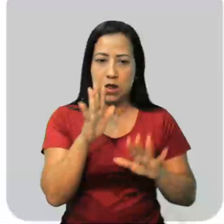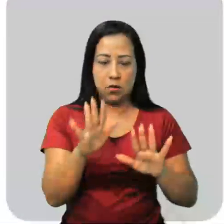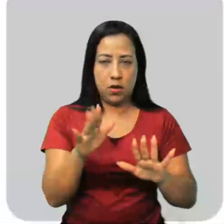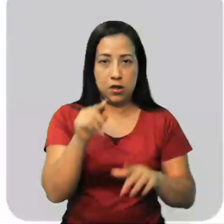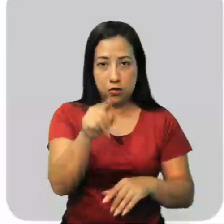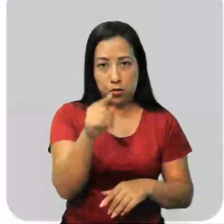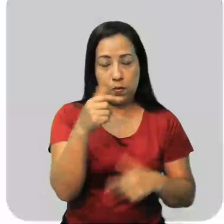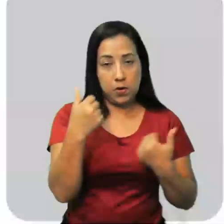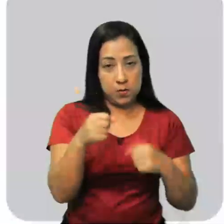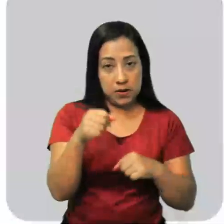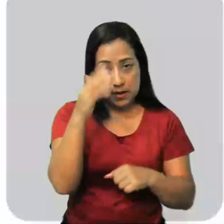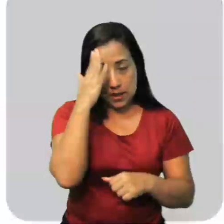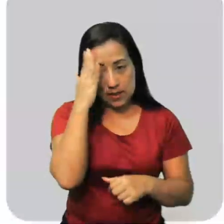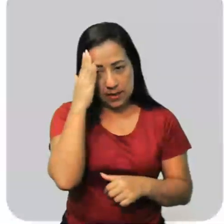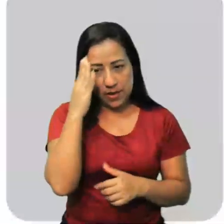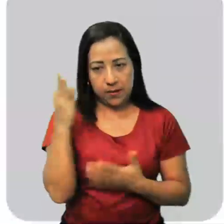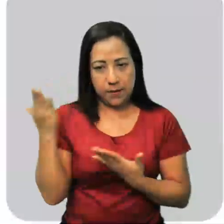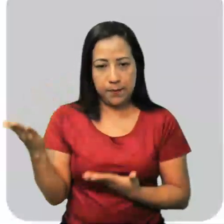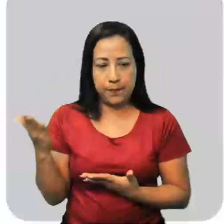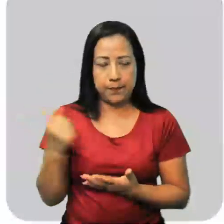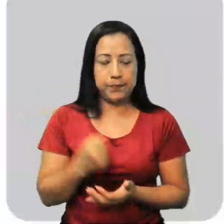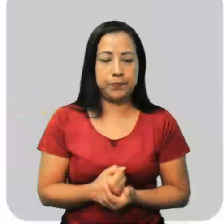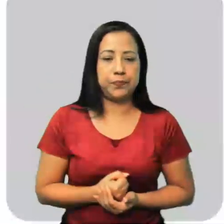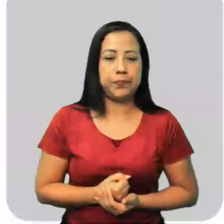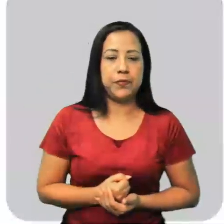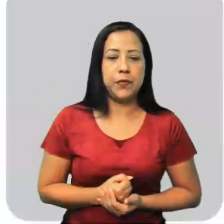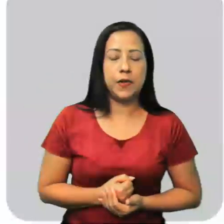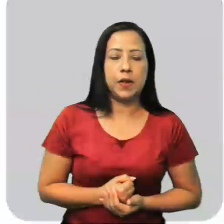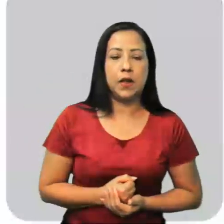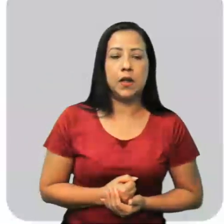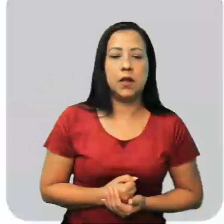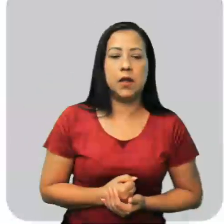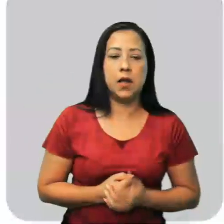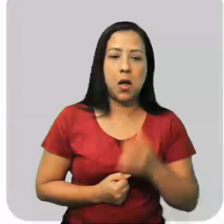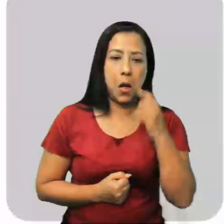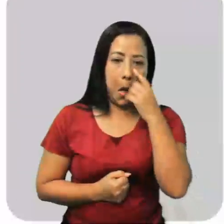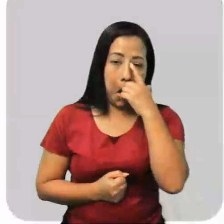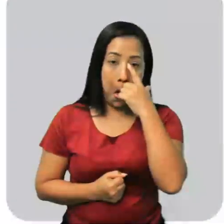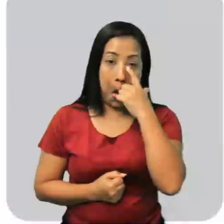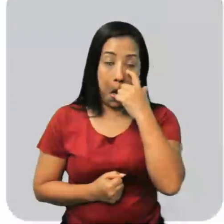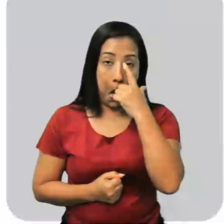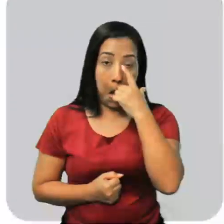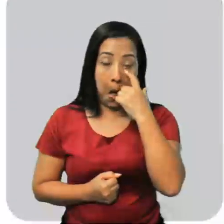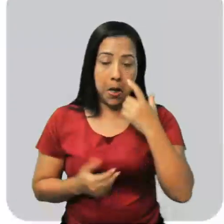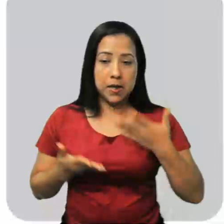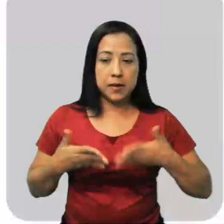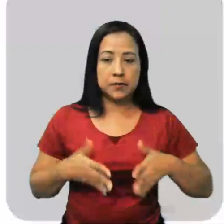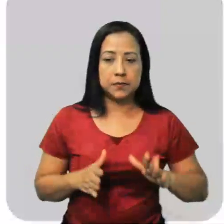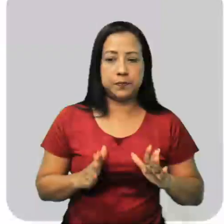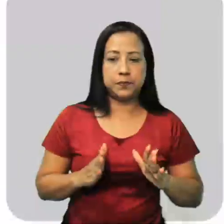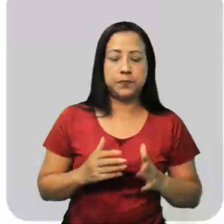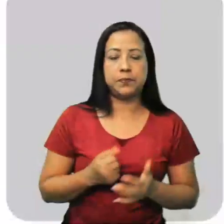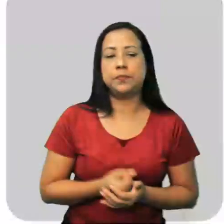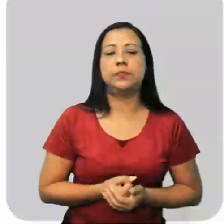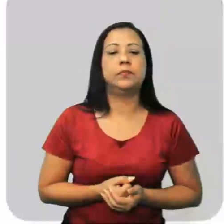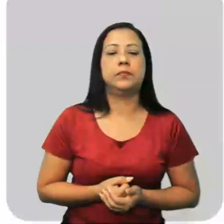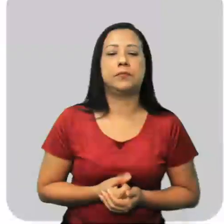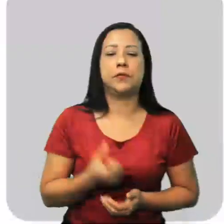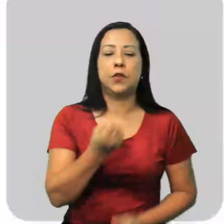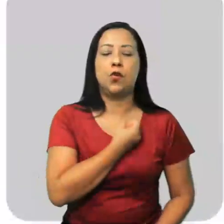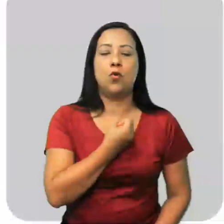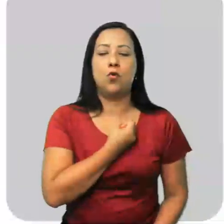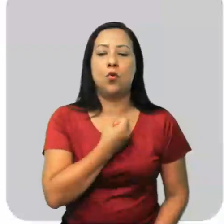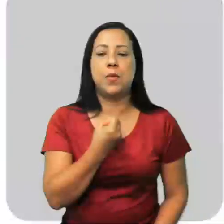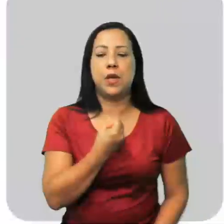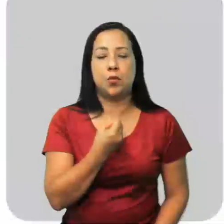ó. Taxa de natalidade, número de nascimentos vivos, excluídos nato e morte, ou seja, aquele aborto, em um ano